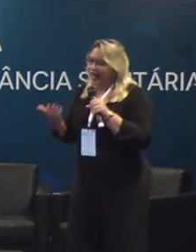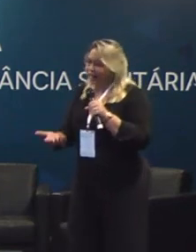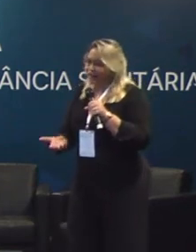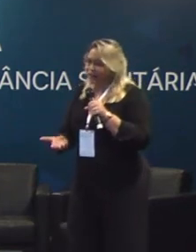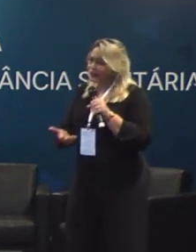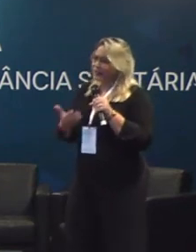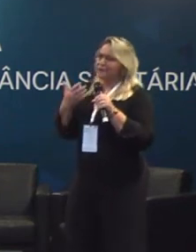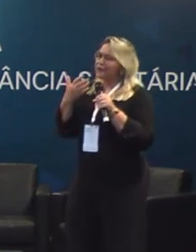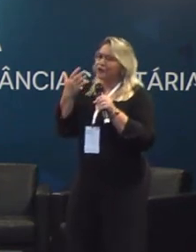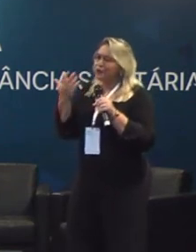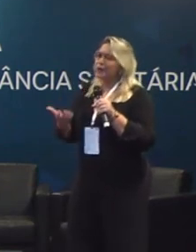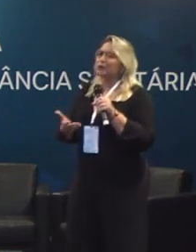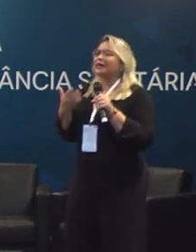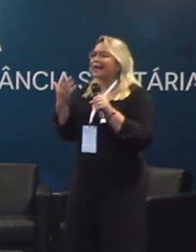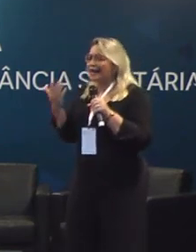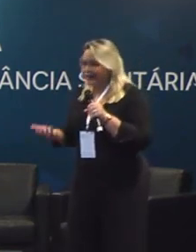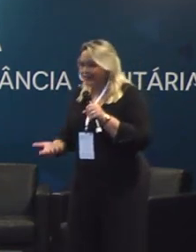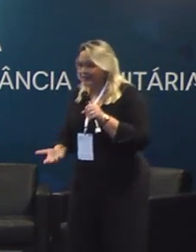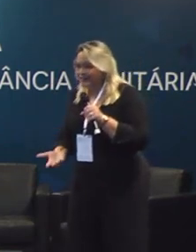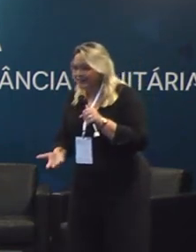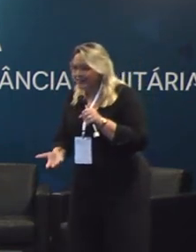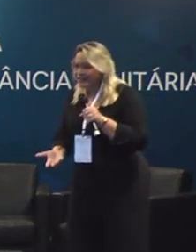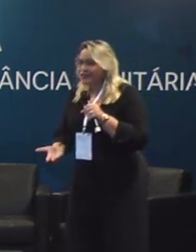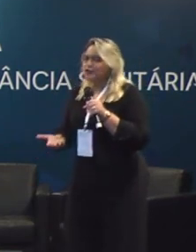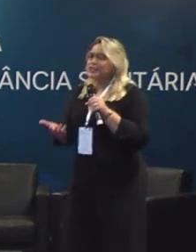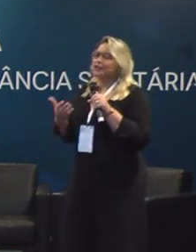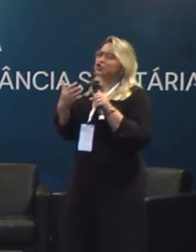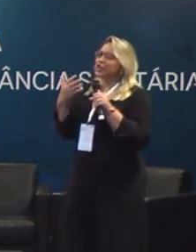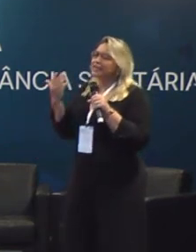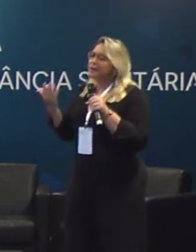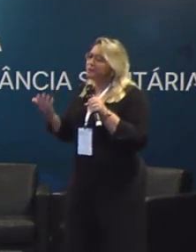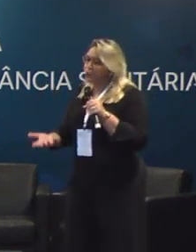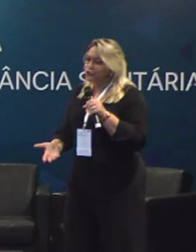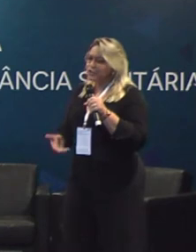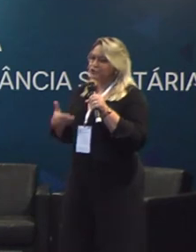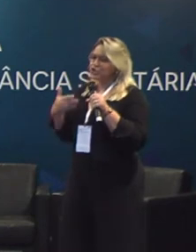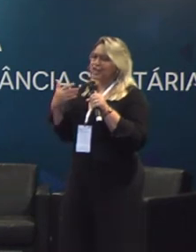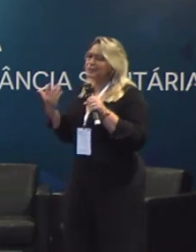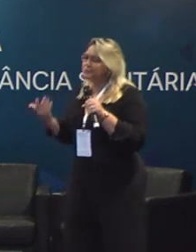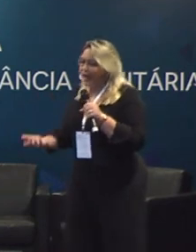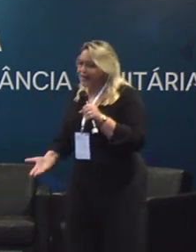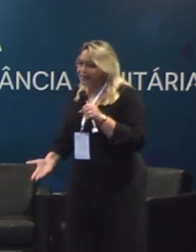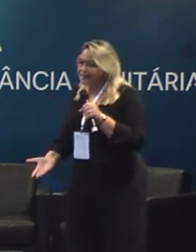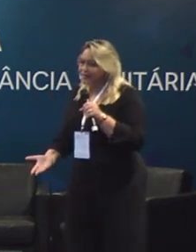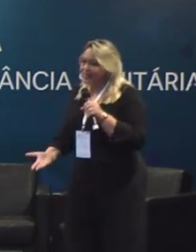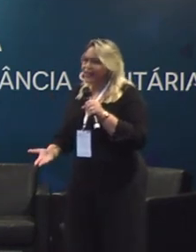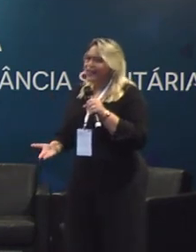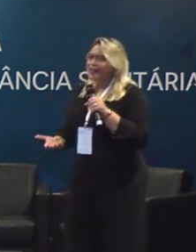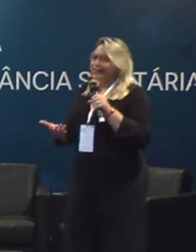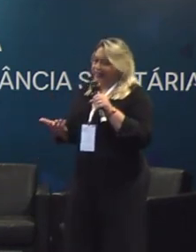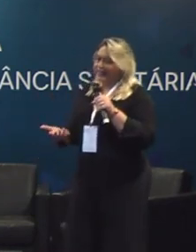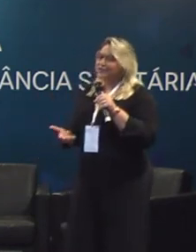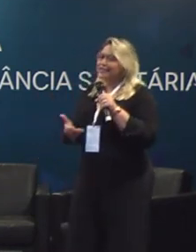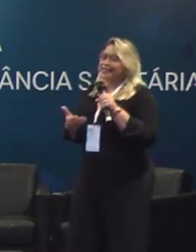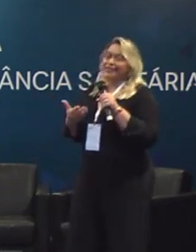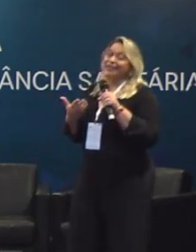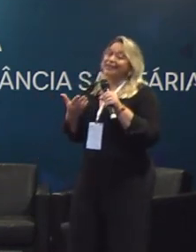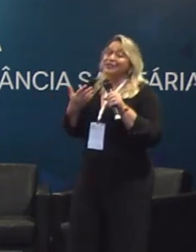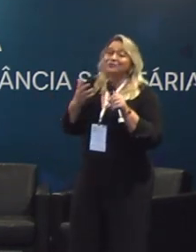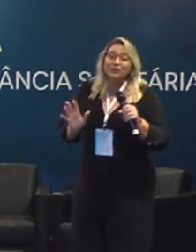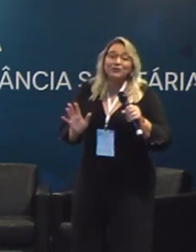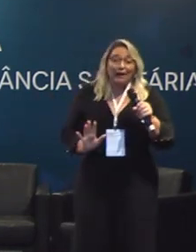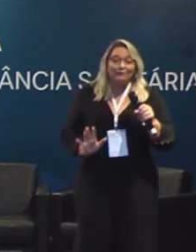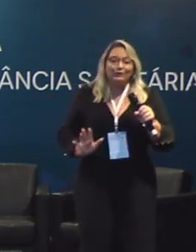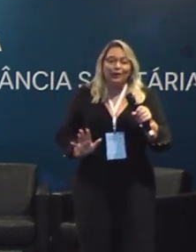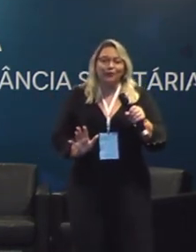Wagner, você é uma figura iluminada. Perfeito, concordo. Você nos traz amor, você nos traz paz. Né? Eu não posso